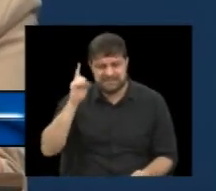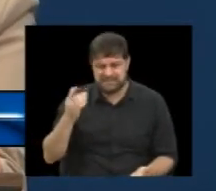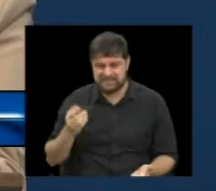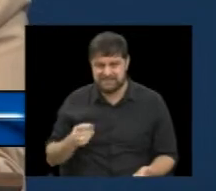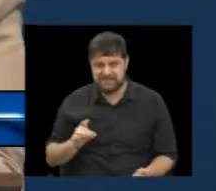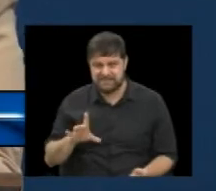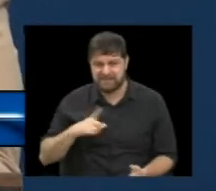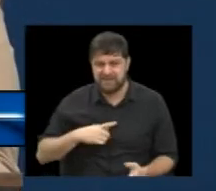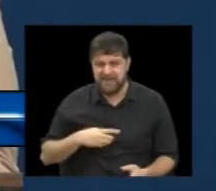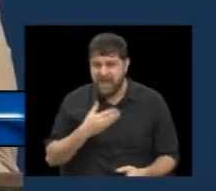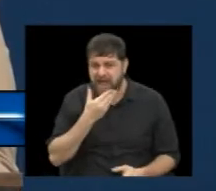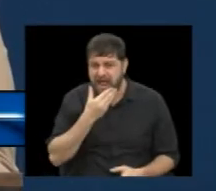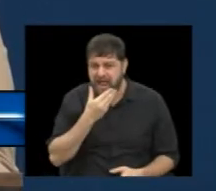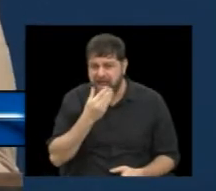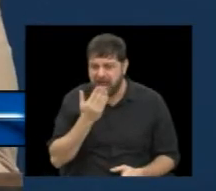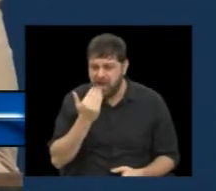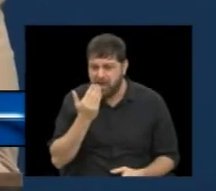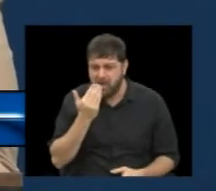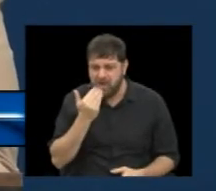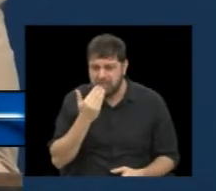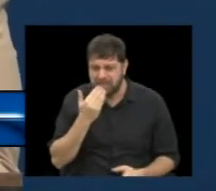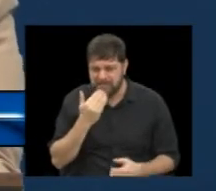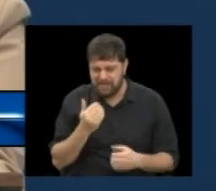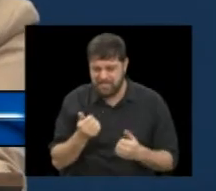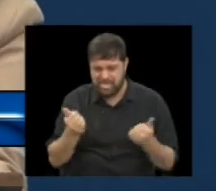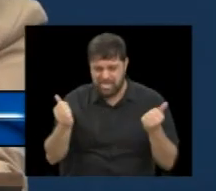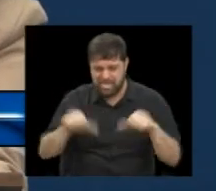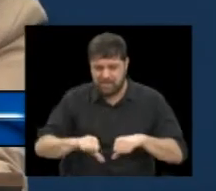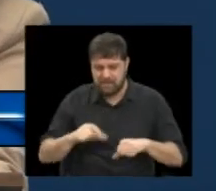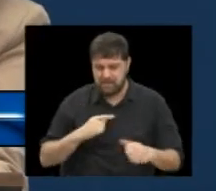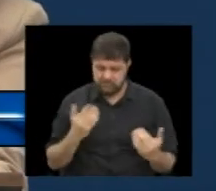do empobrecimento do cardápio. Peguei para fazer uma